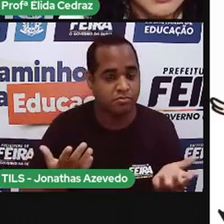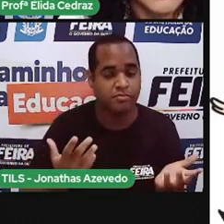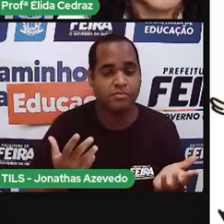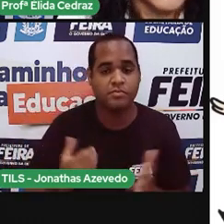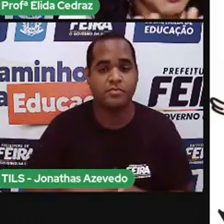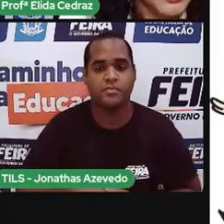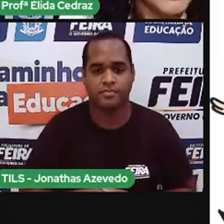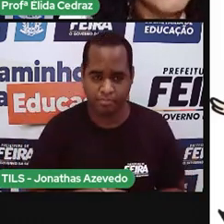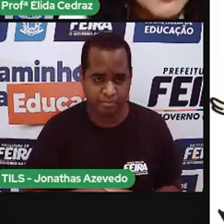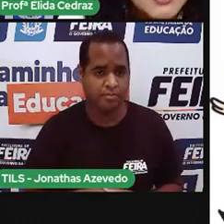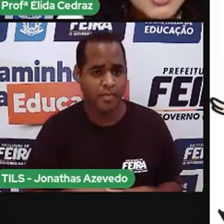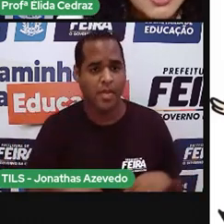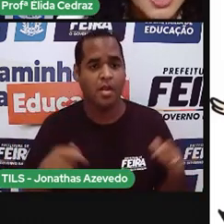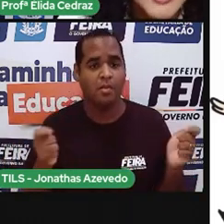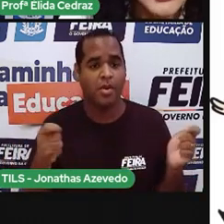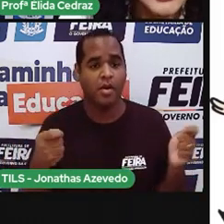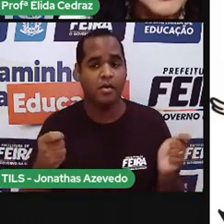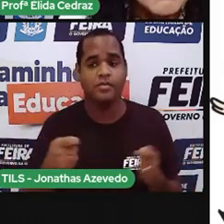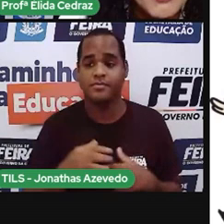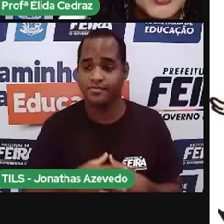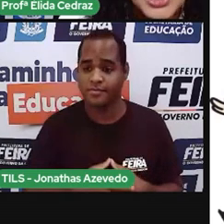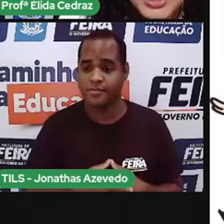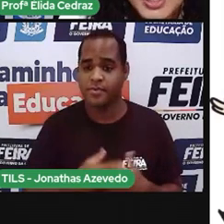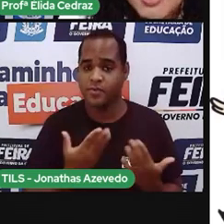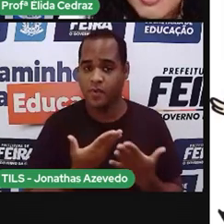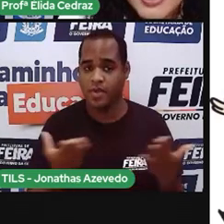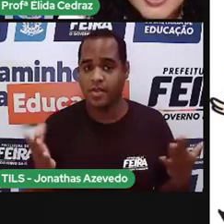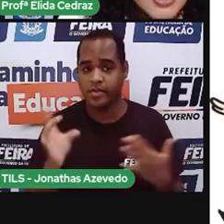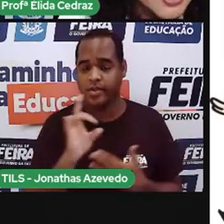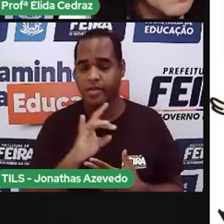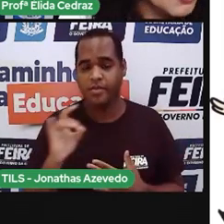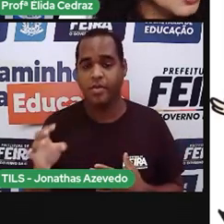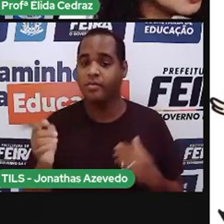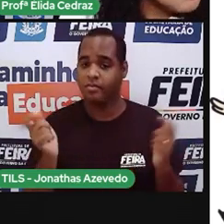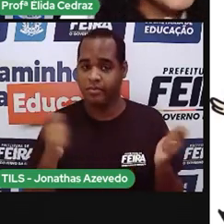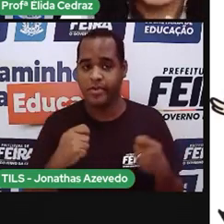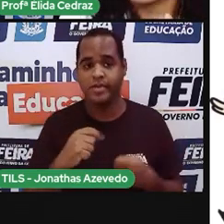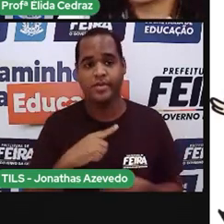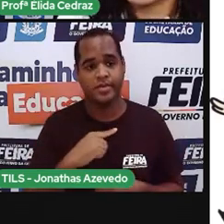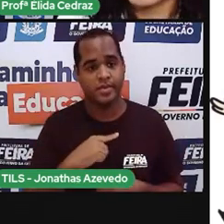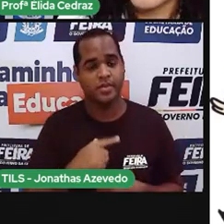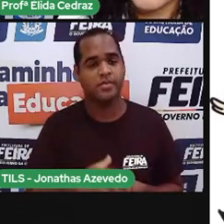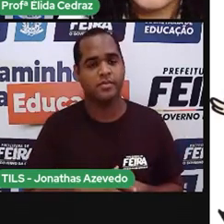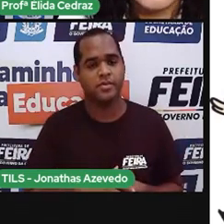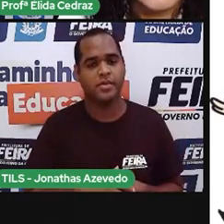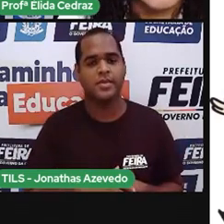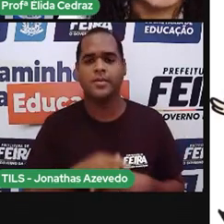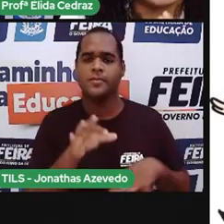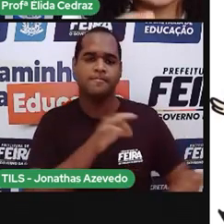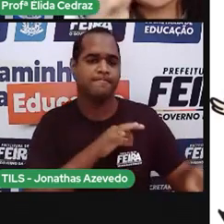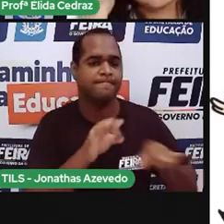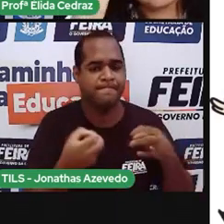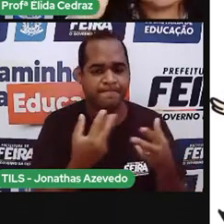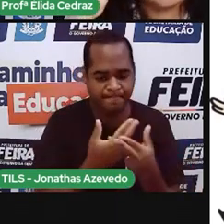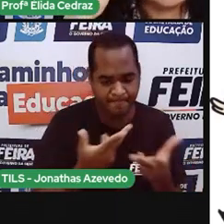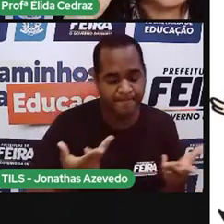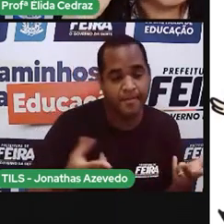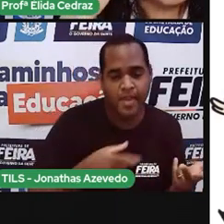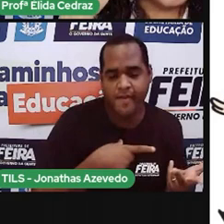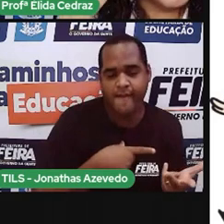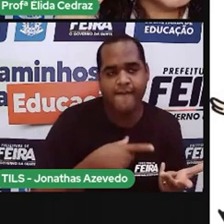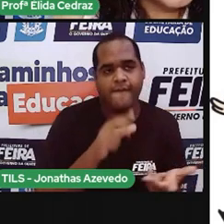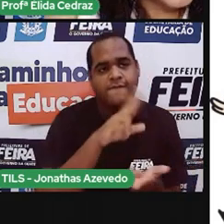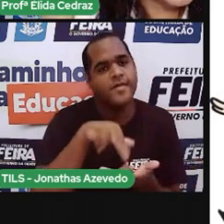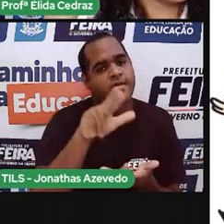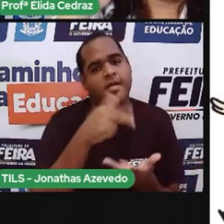É, nós podemos sim. A gente pode fazer instrumentos musicais com aquelas coisas que